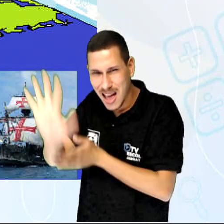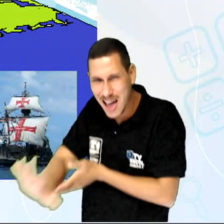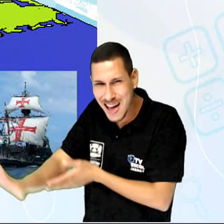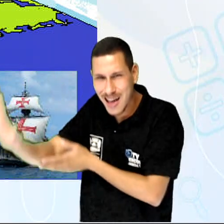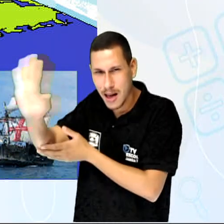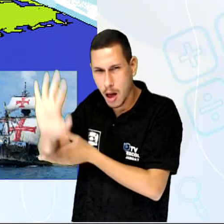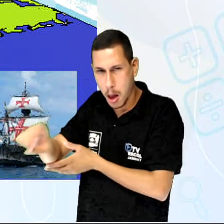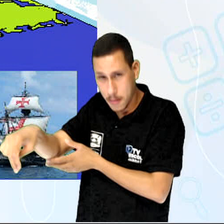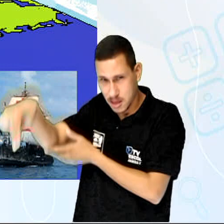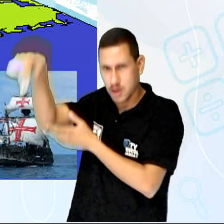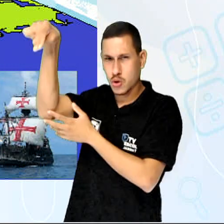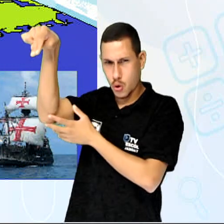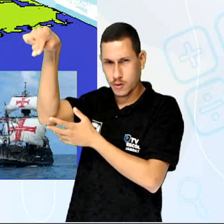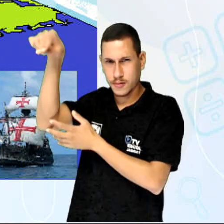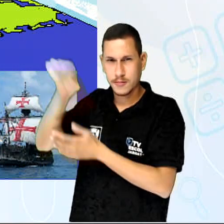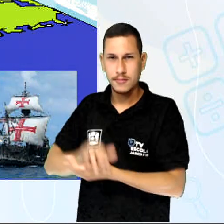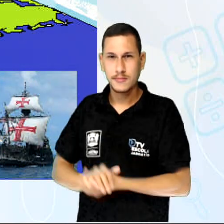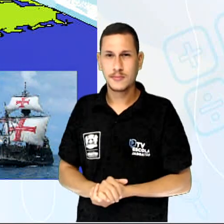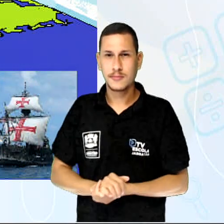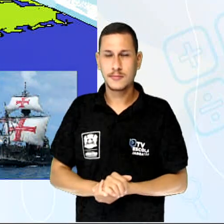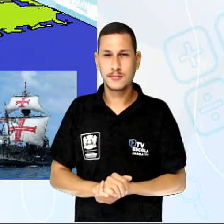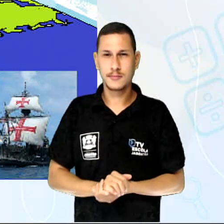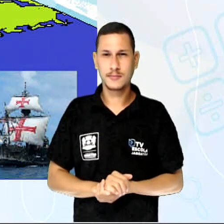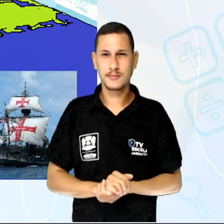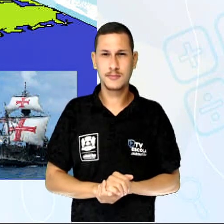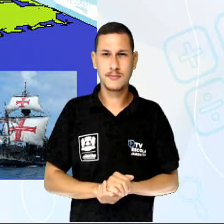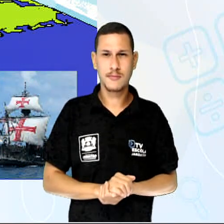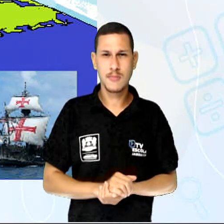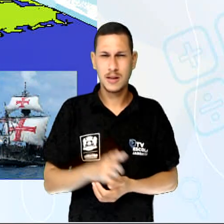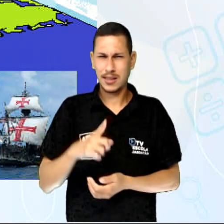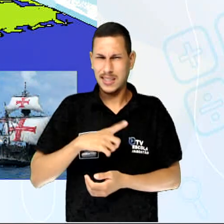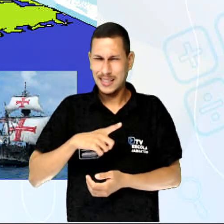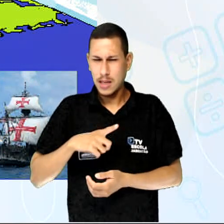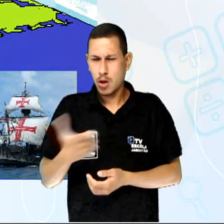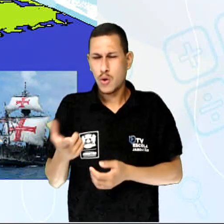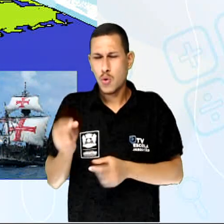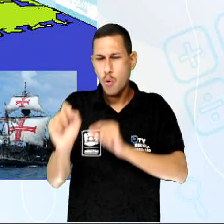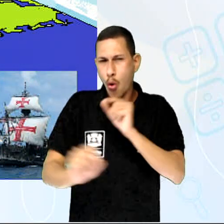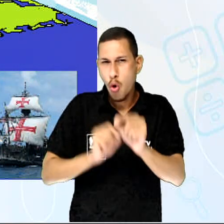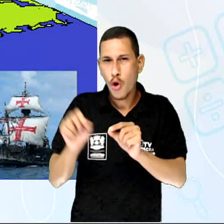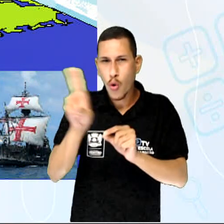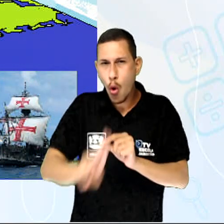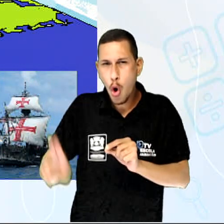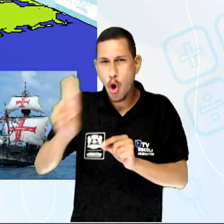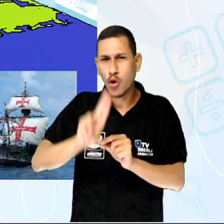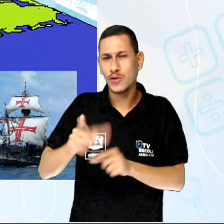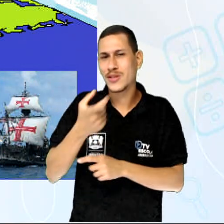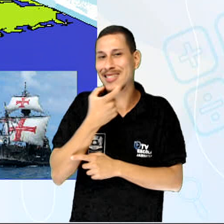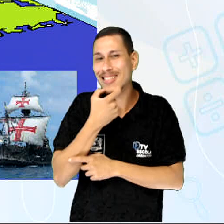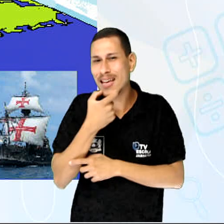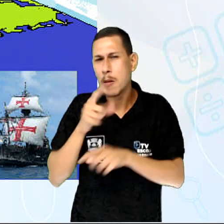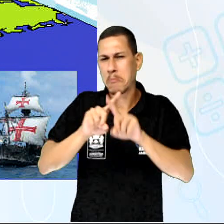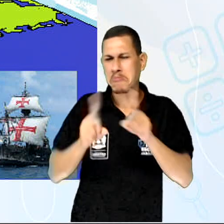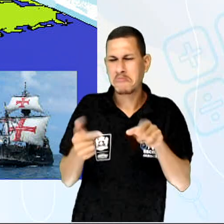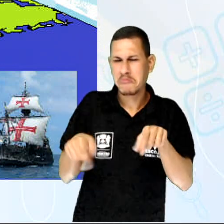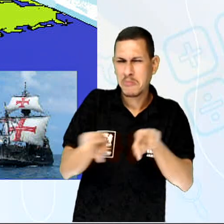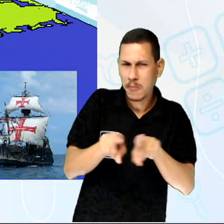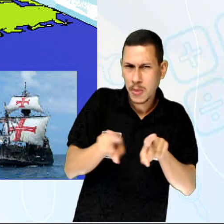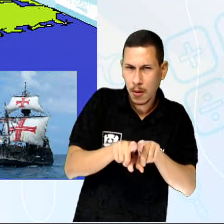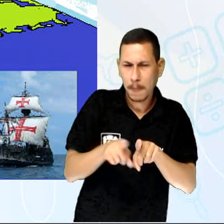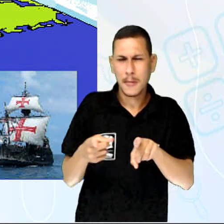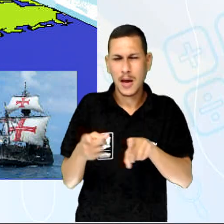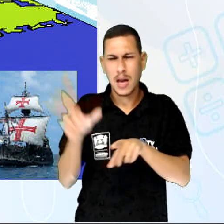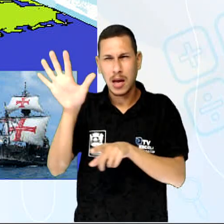Norte. E na América do Norte a gente vai ter esse domínio inglês mais ao norte, mas também ele vai pegar um pouco